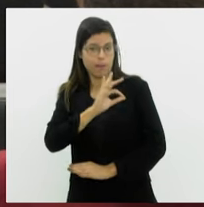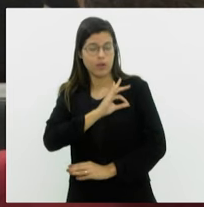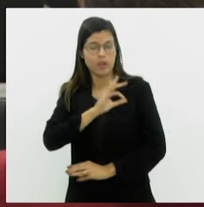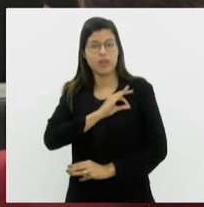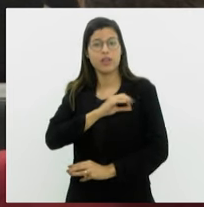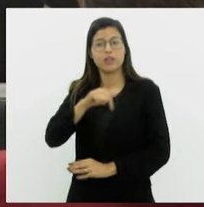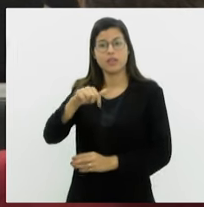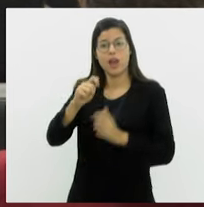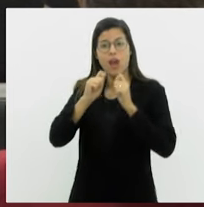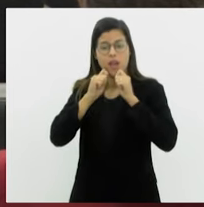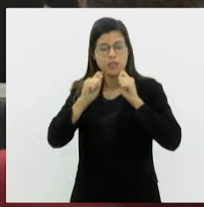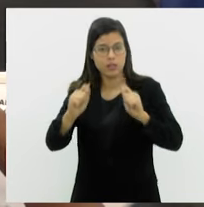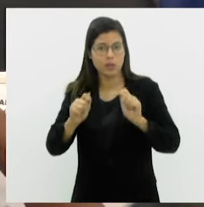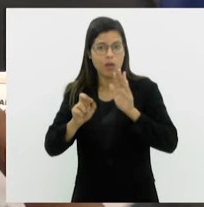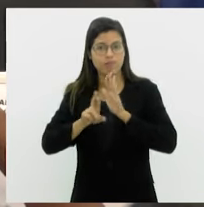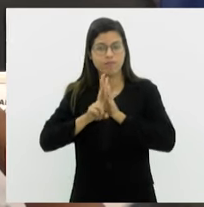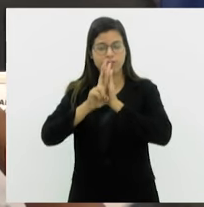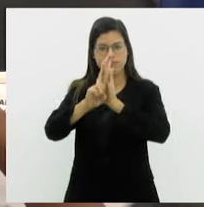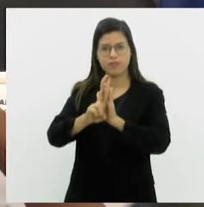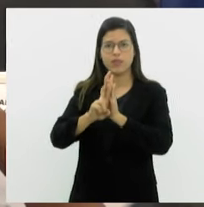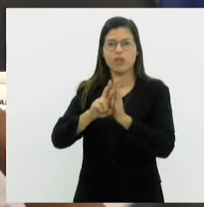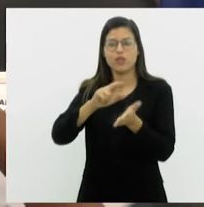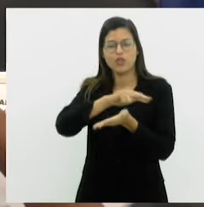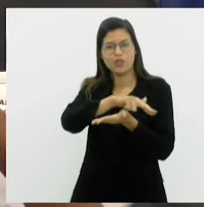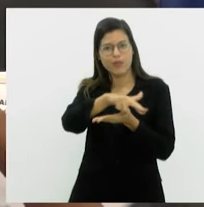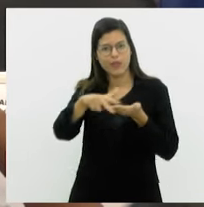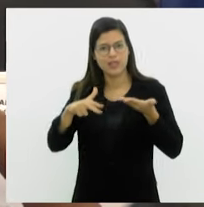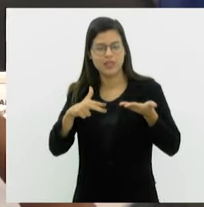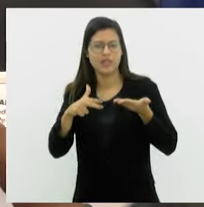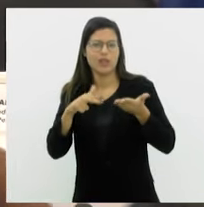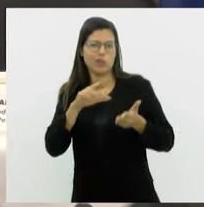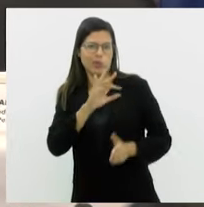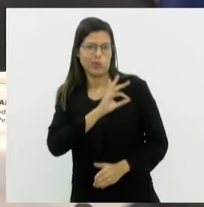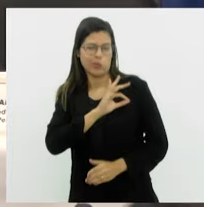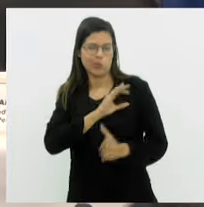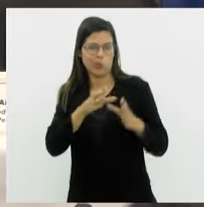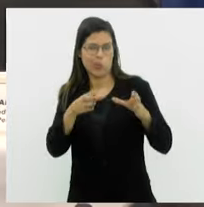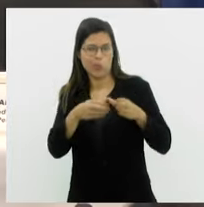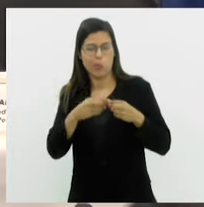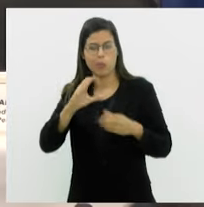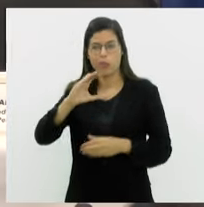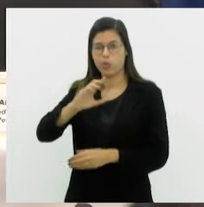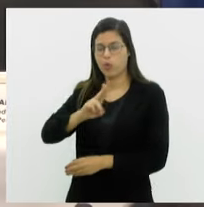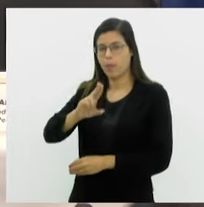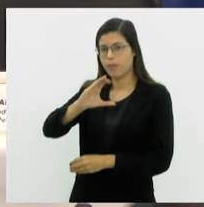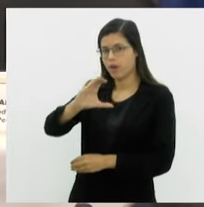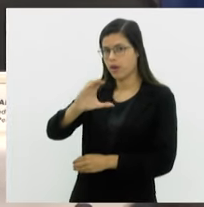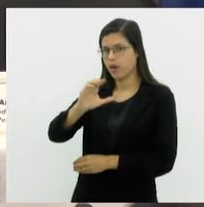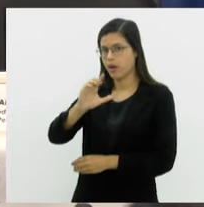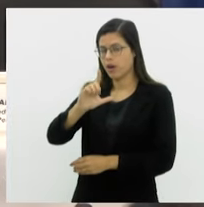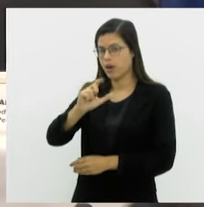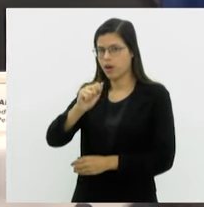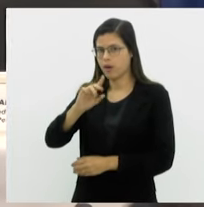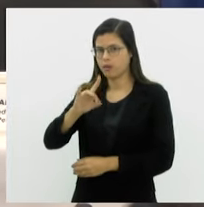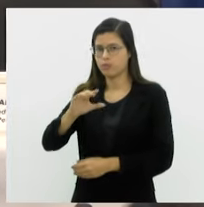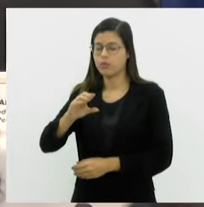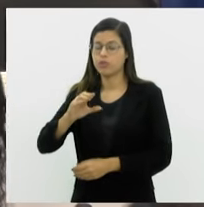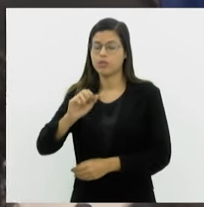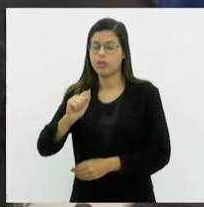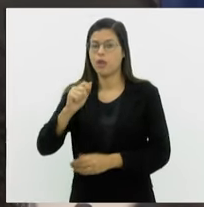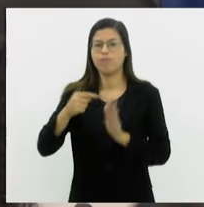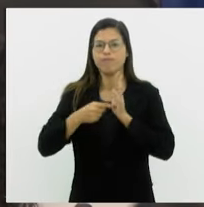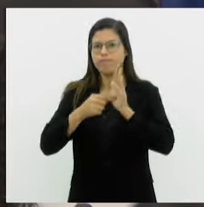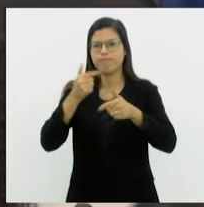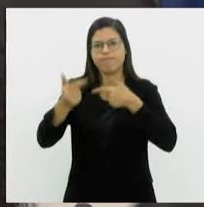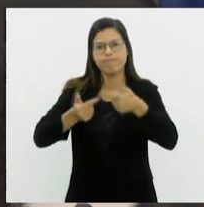de Participação Social e Diversidade da Corporação, Cláudia Otília, que falou sobre o trabalho de capacitação que